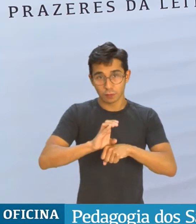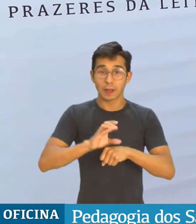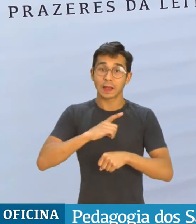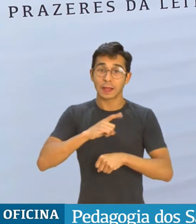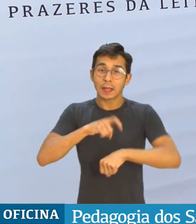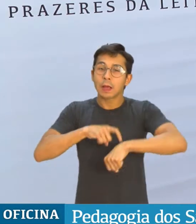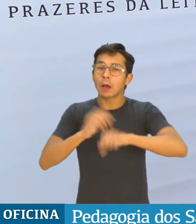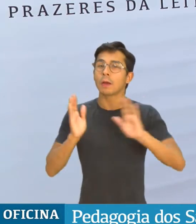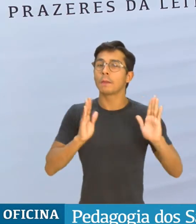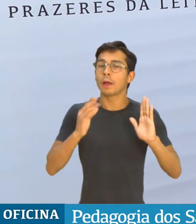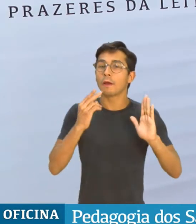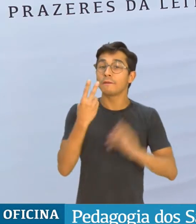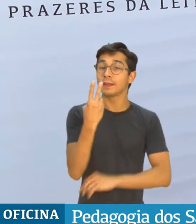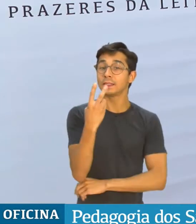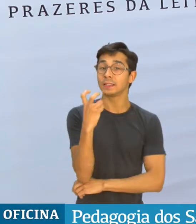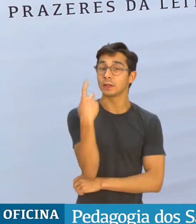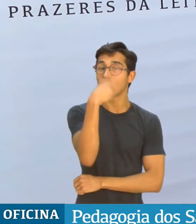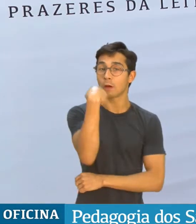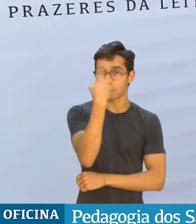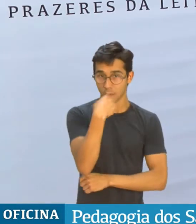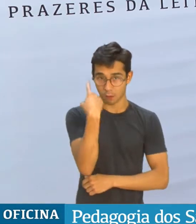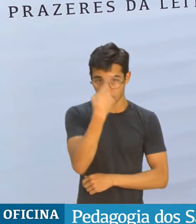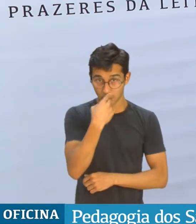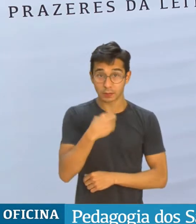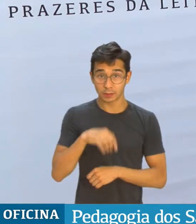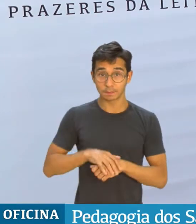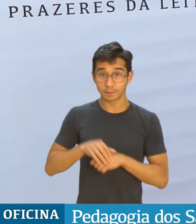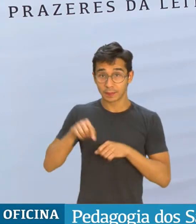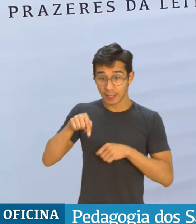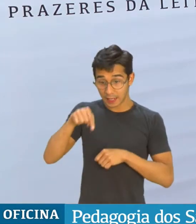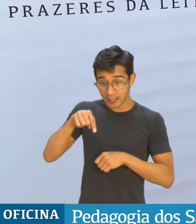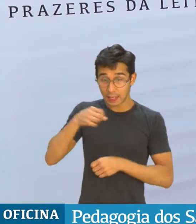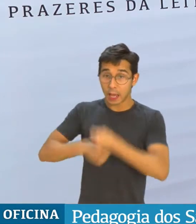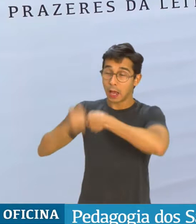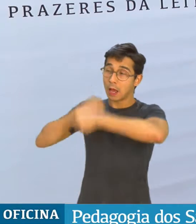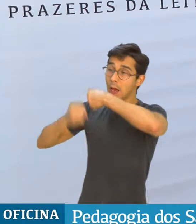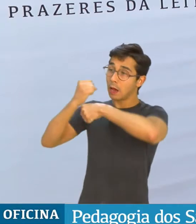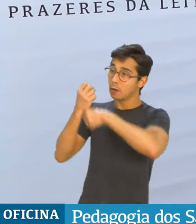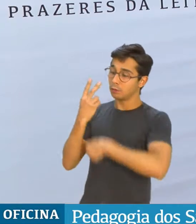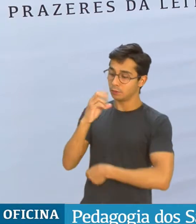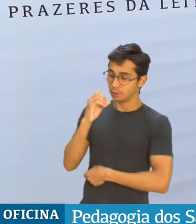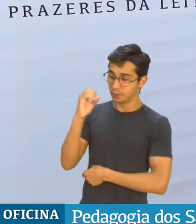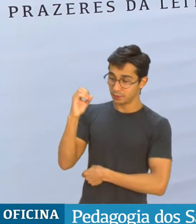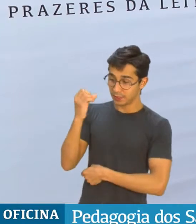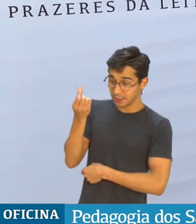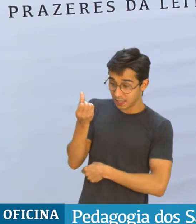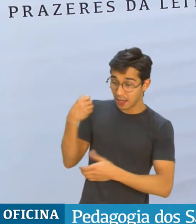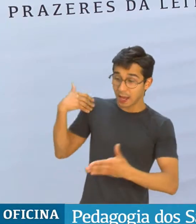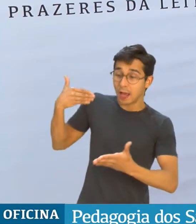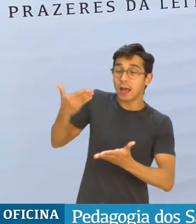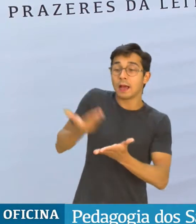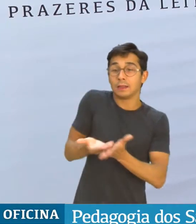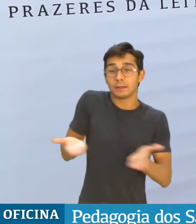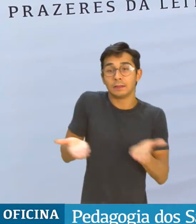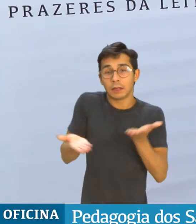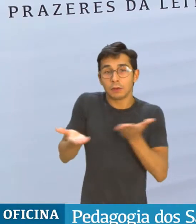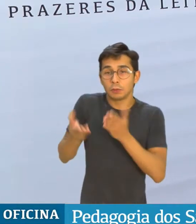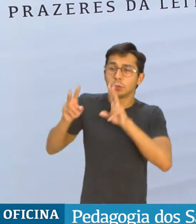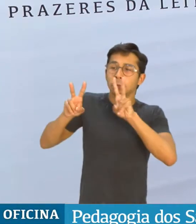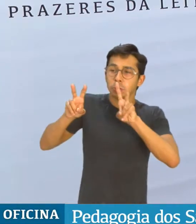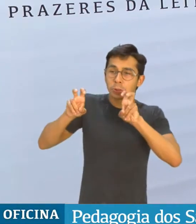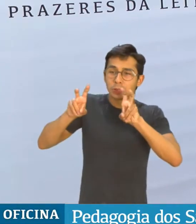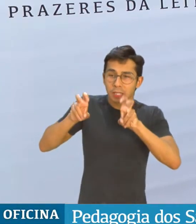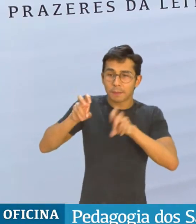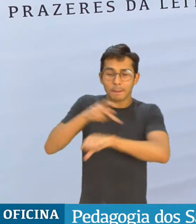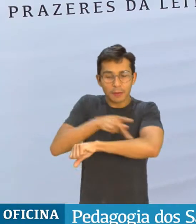25 horas. Eu já venho trabalhando com esse tema desde 2006, que quando eu comecei a aplicar a Pedagogia dos